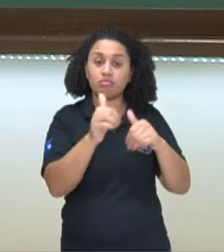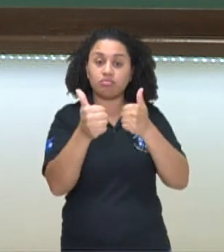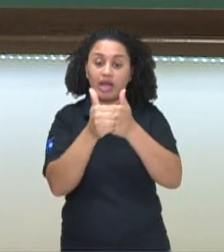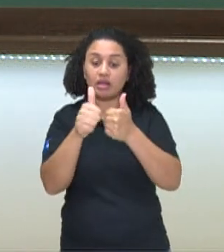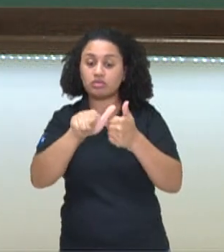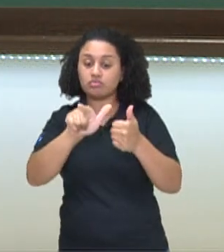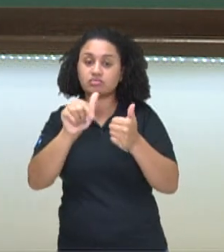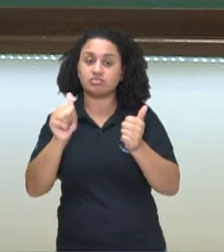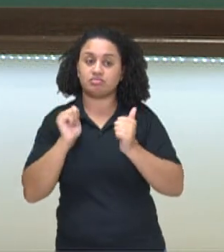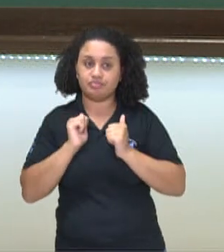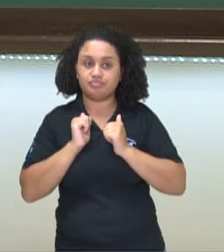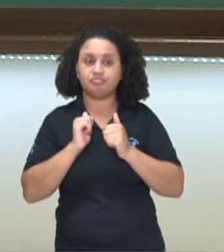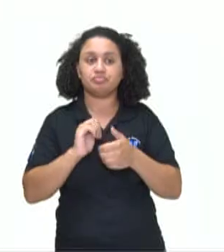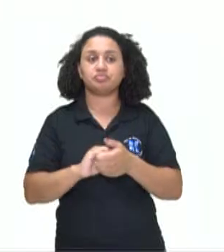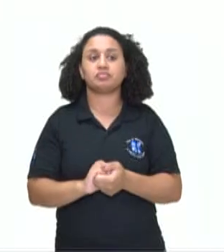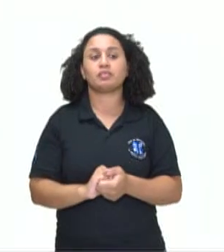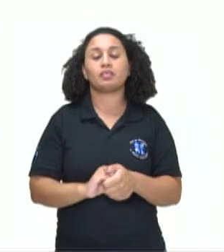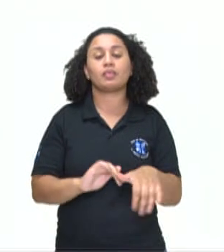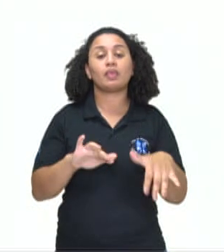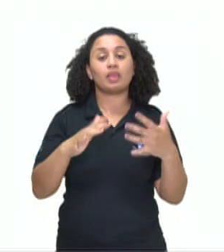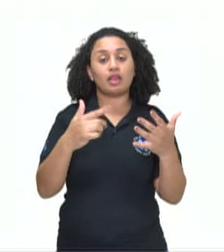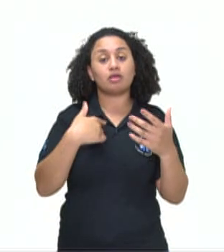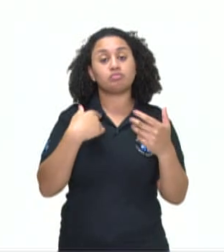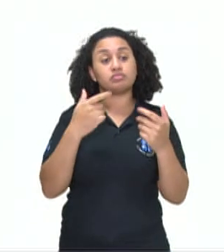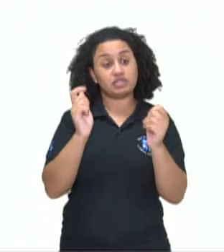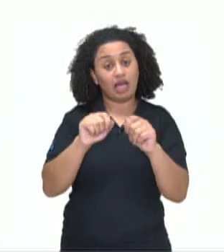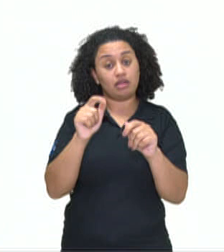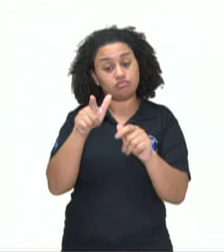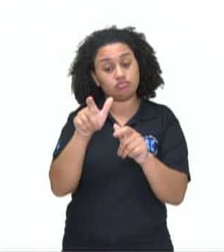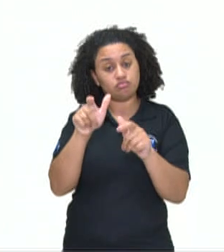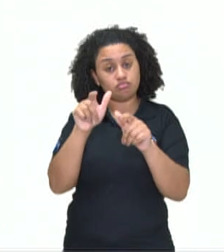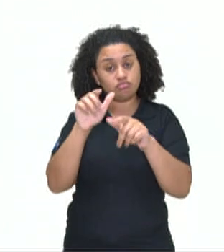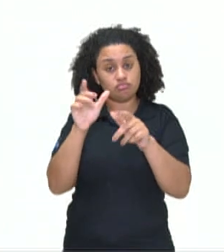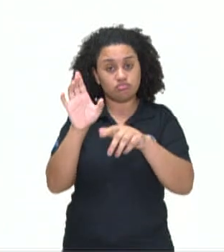neutro. Então é possível utilizar um corpo, né, neutro